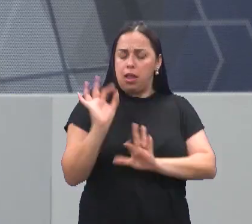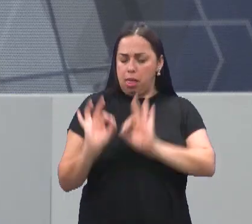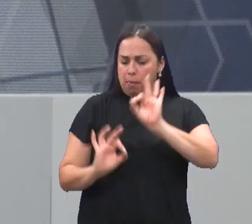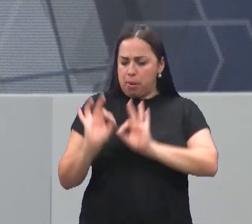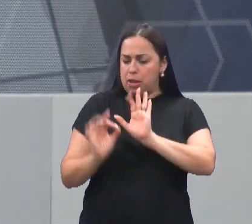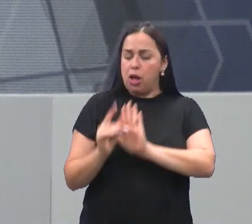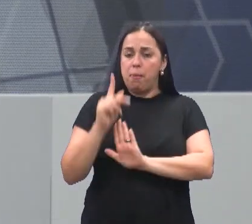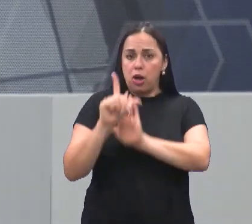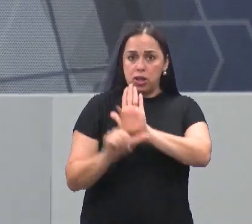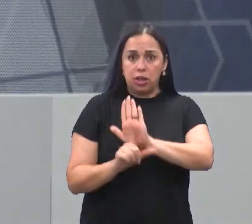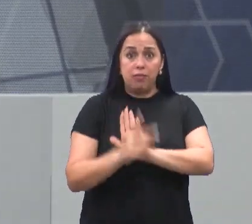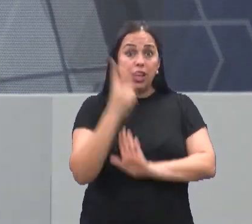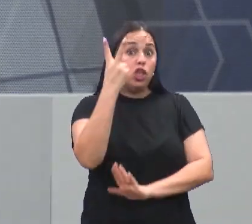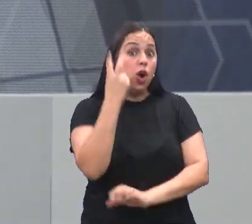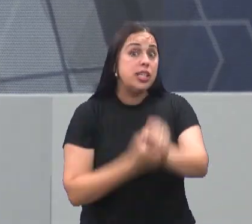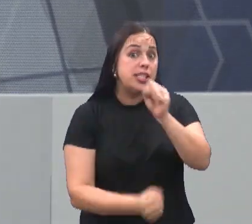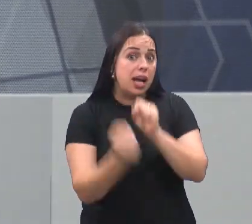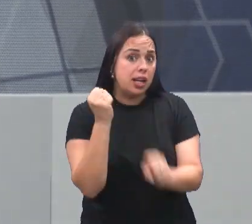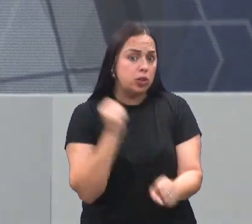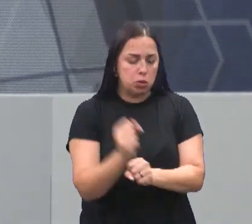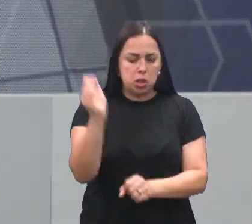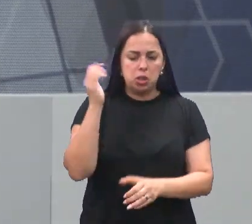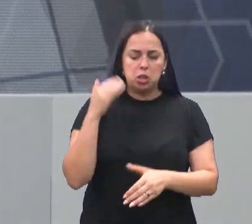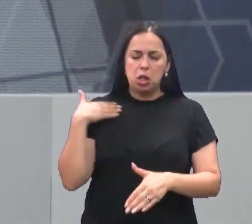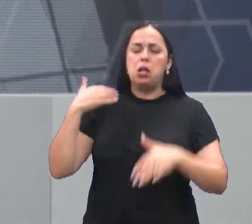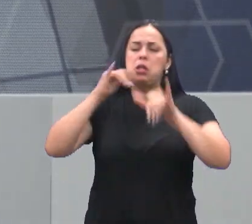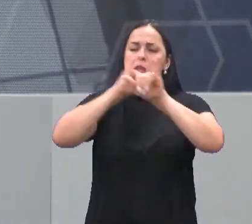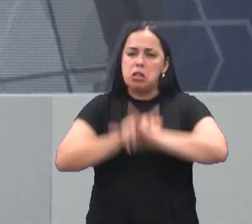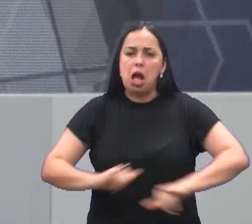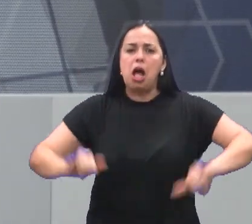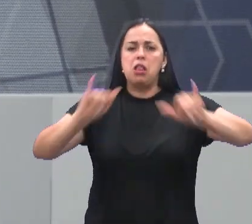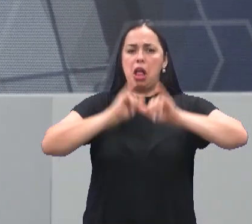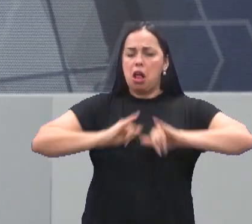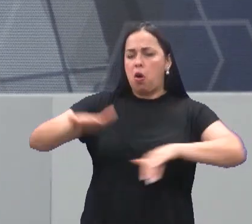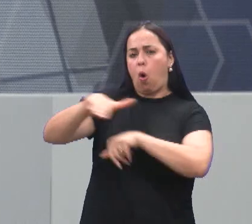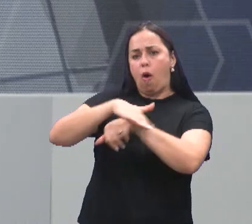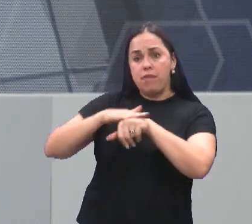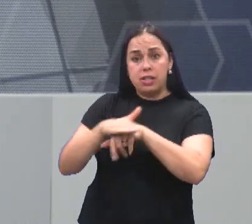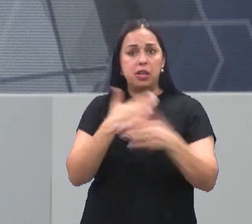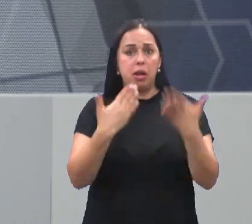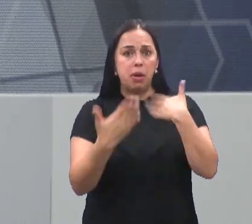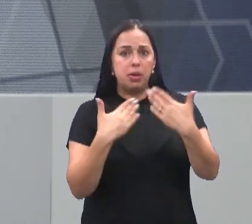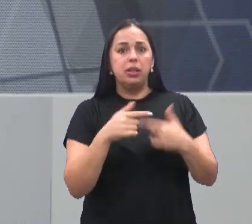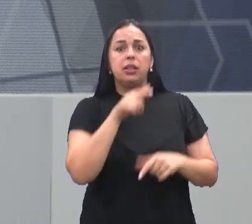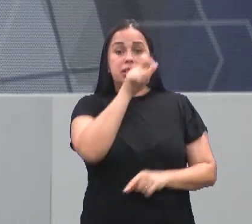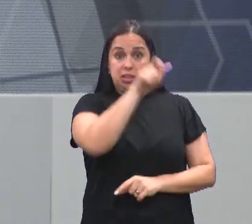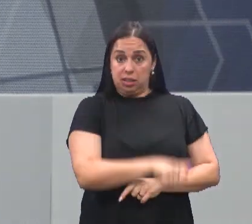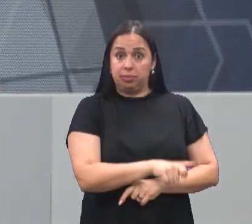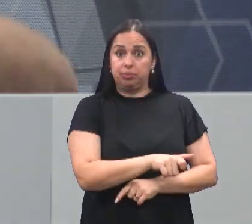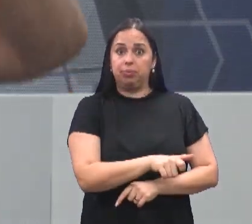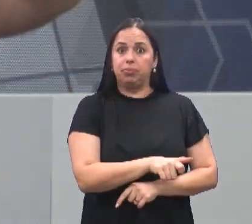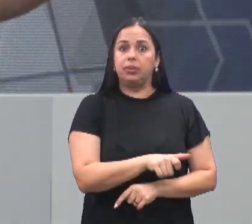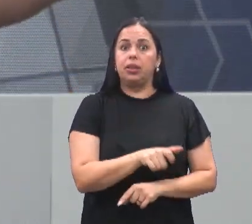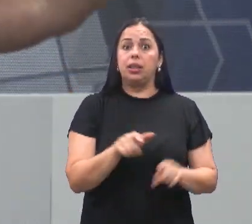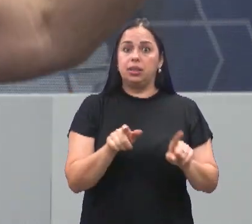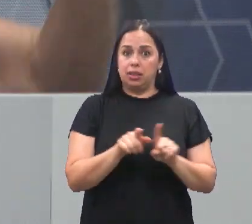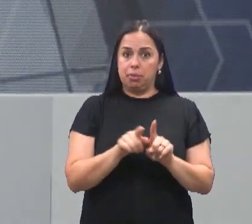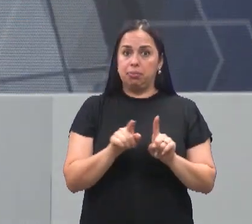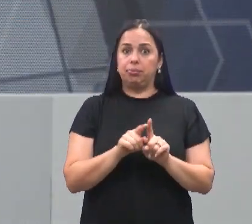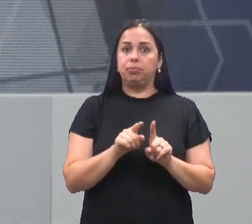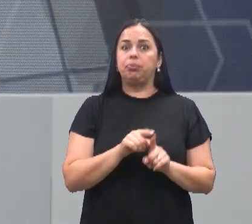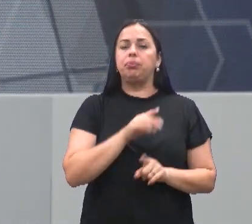Rodolfo? 2 anos que nós estamos falando, conversando, inclusive o senhor Rodolfo e a Cristina foram em